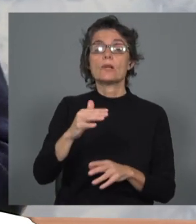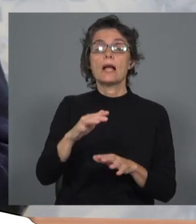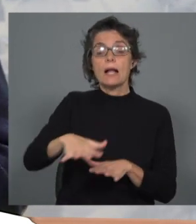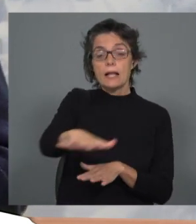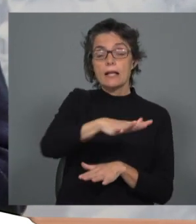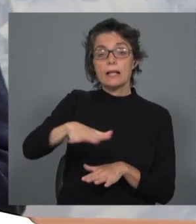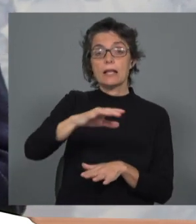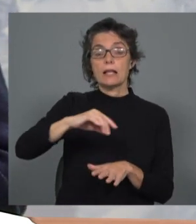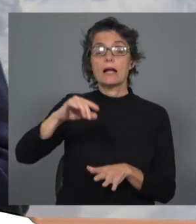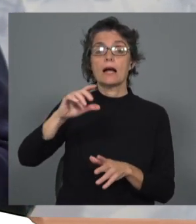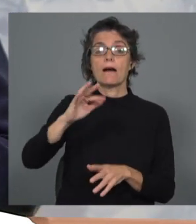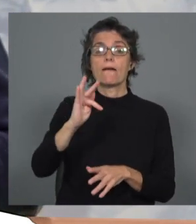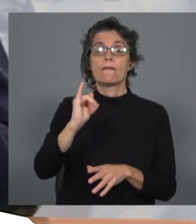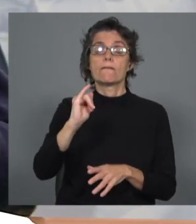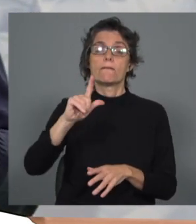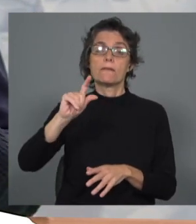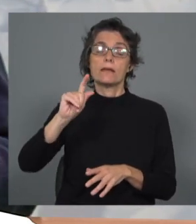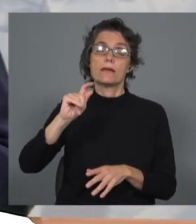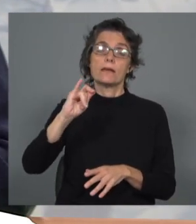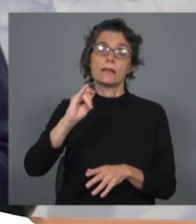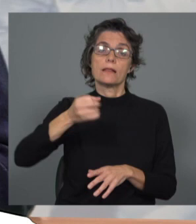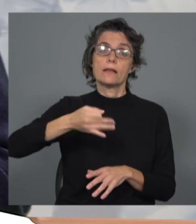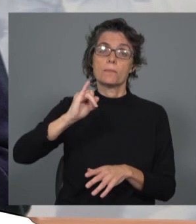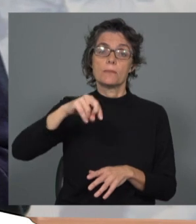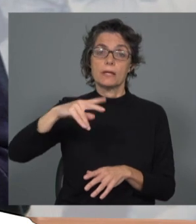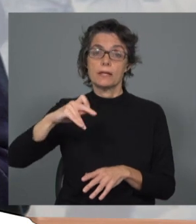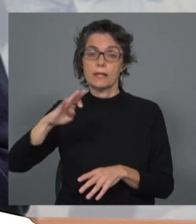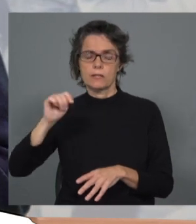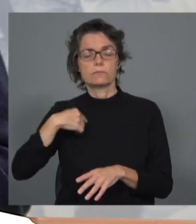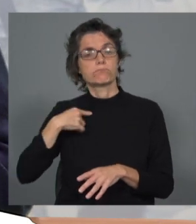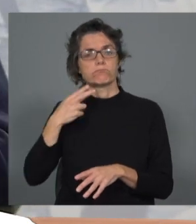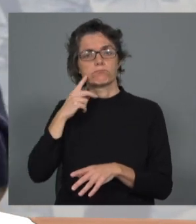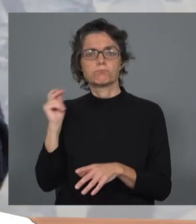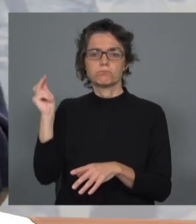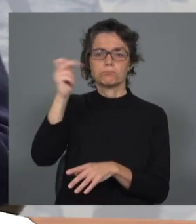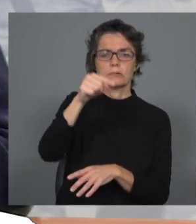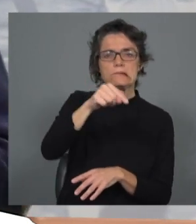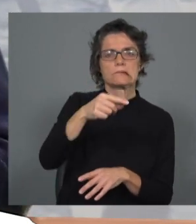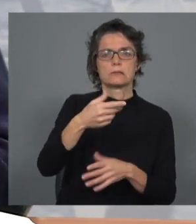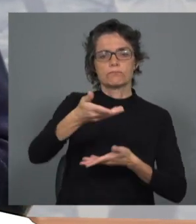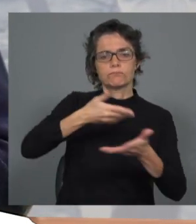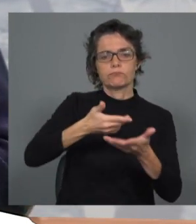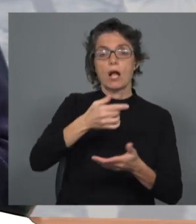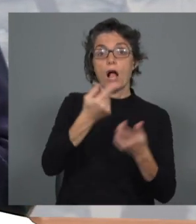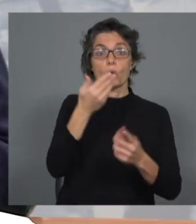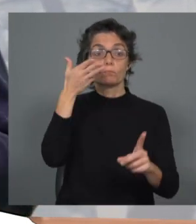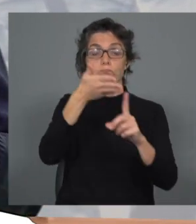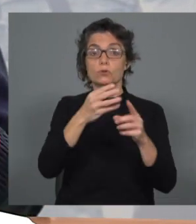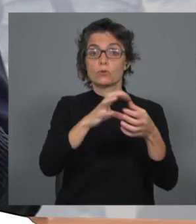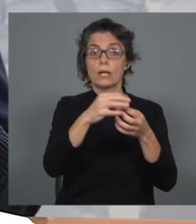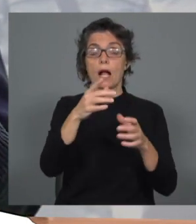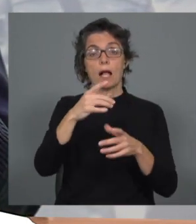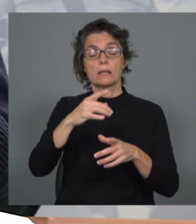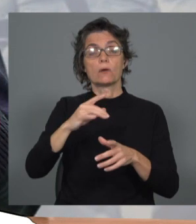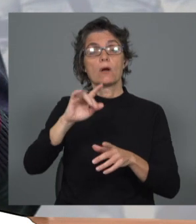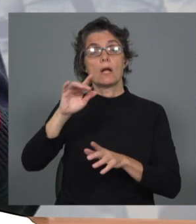Filipinas, eu visitei alguns missionários, alguns deles italianos, que